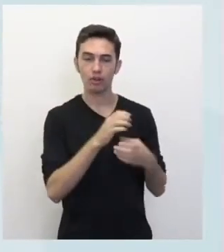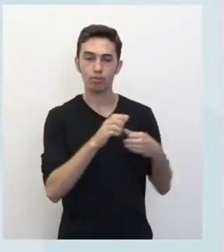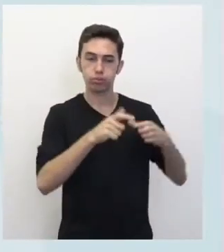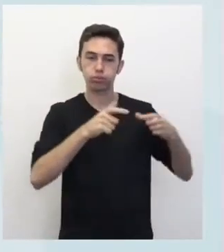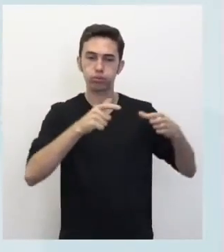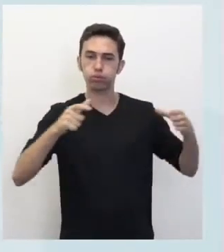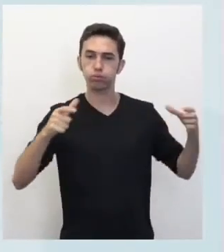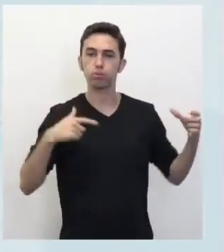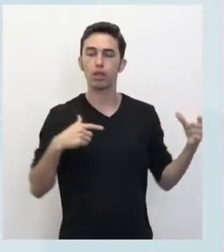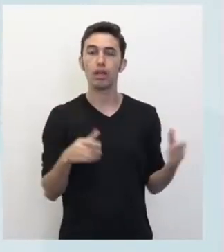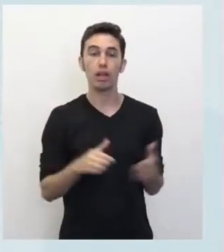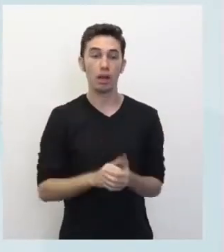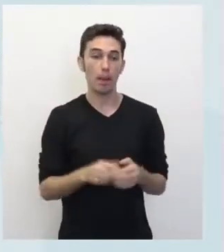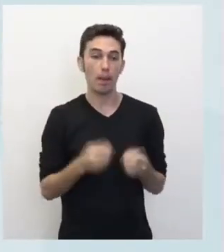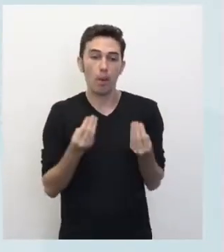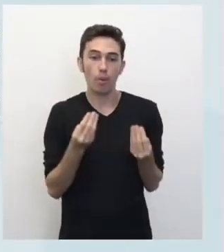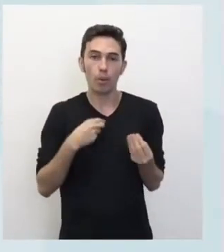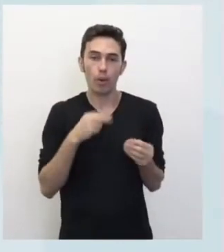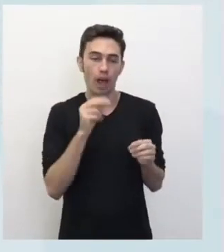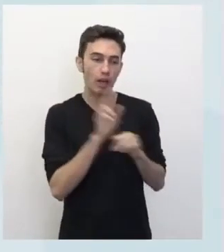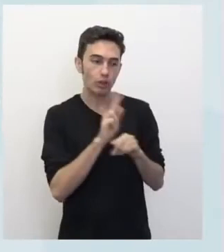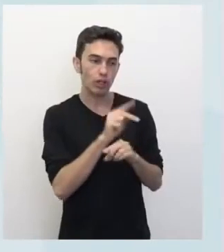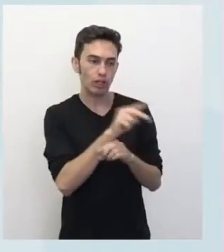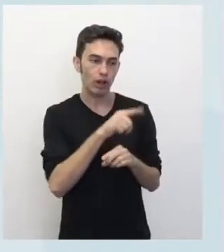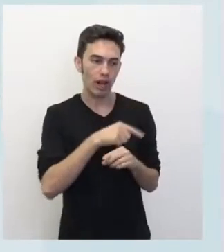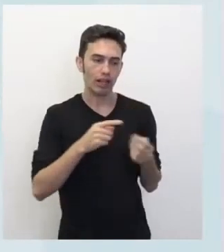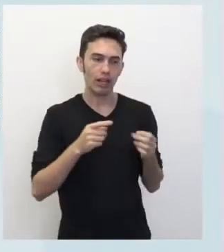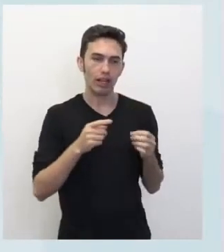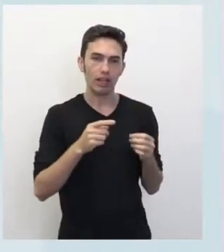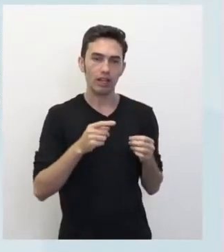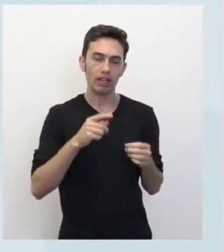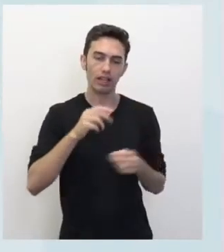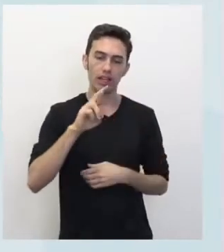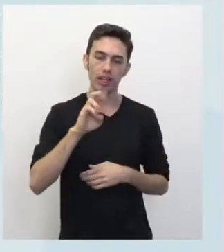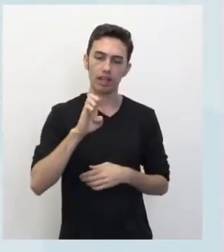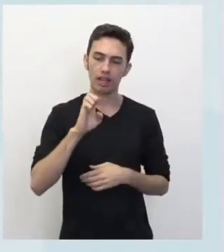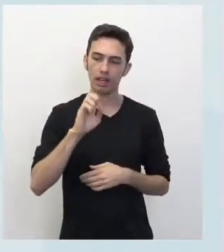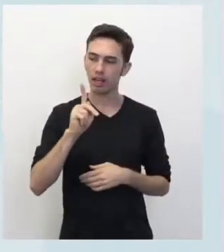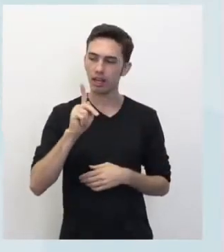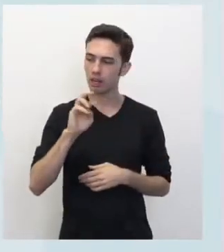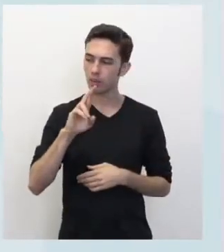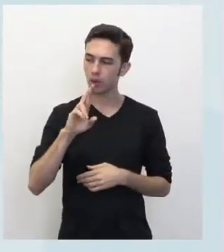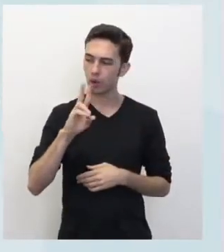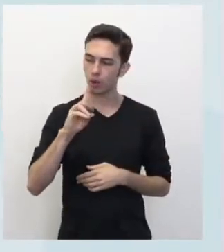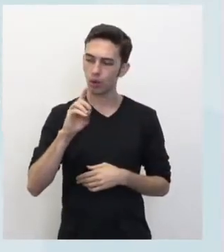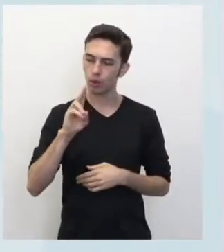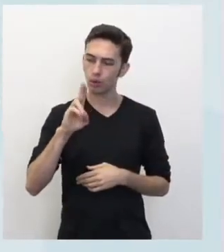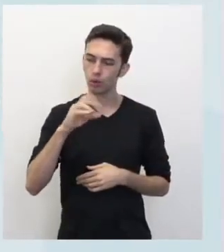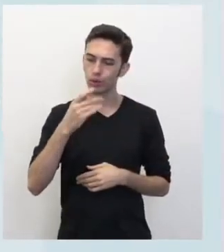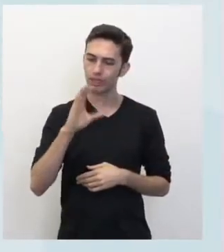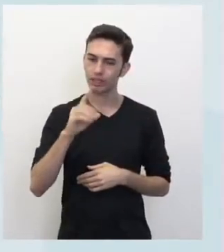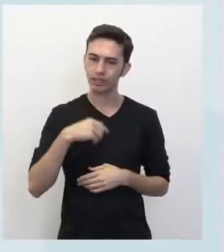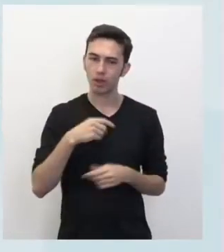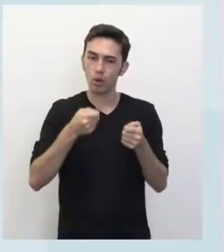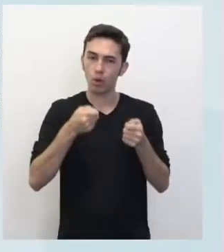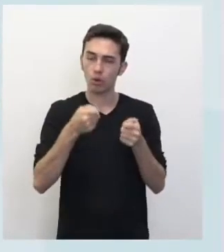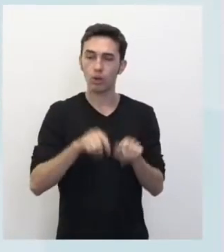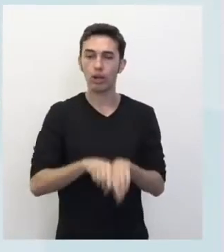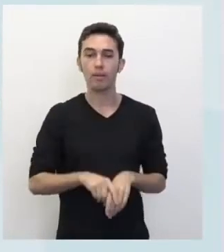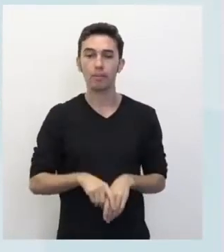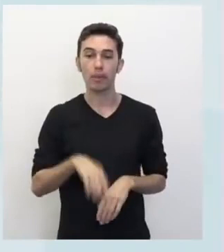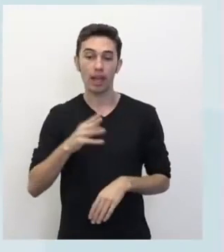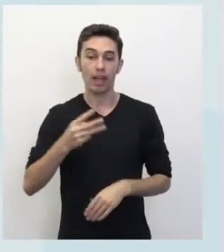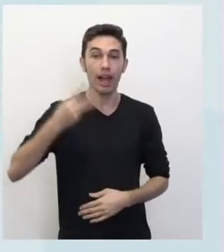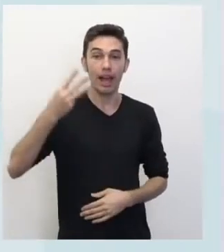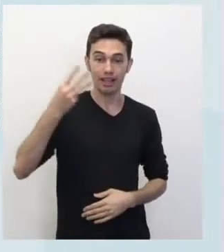de reprodução controlada. A terceira fase do cronograma de soltura, já será com